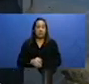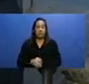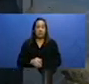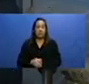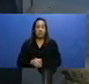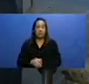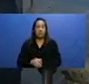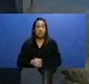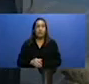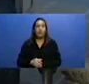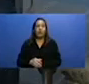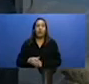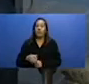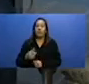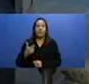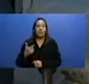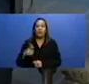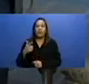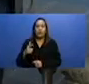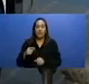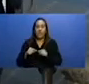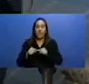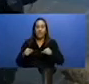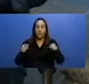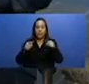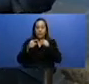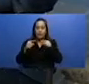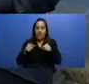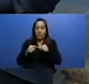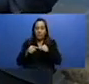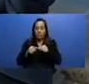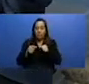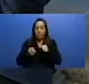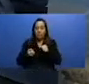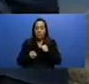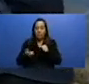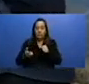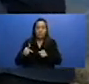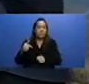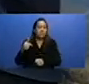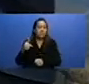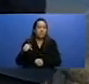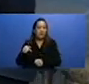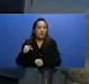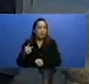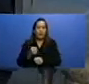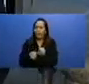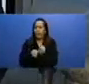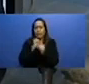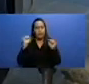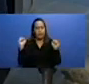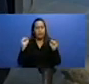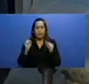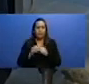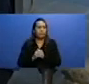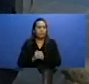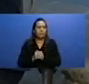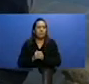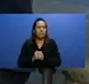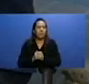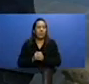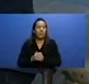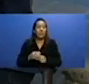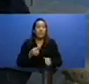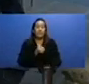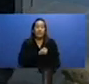existir uma face de valor 7, né? 6. É impossível que eu vá ao